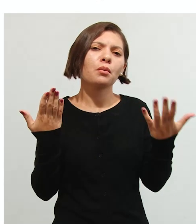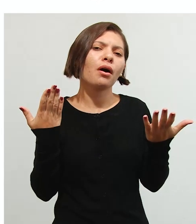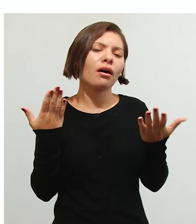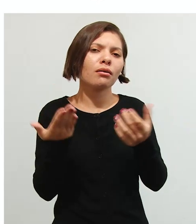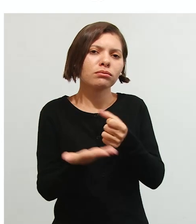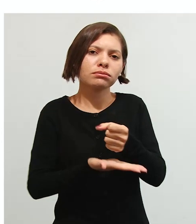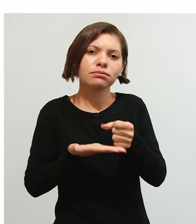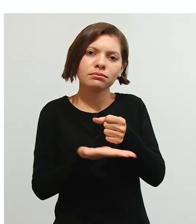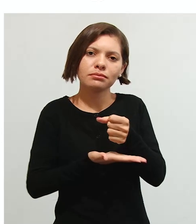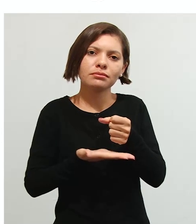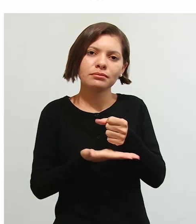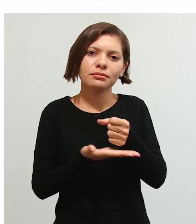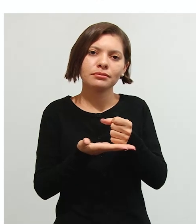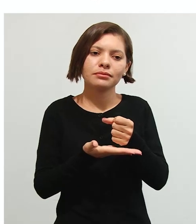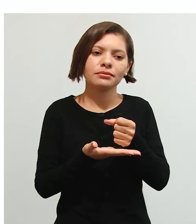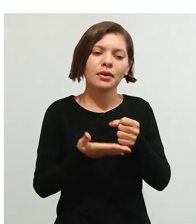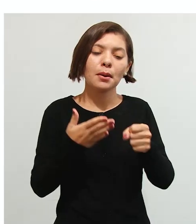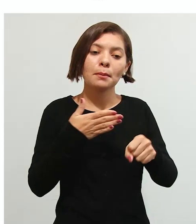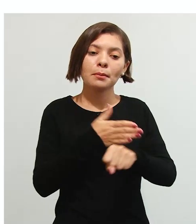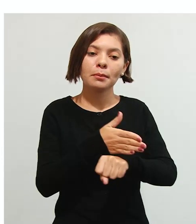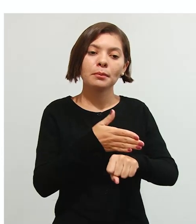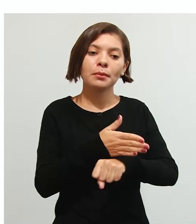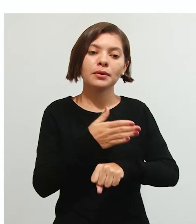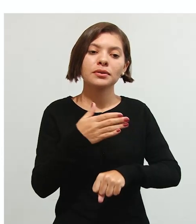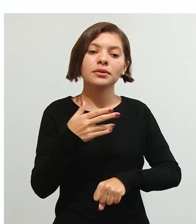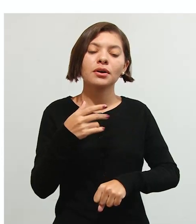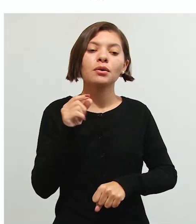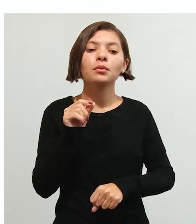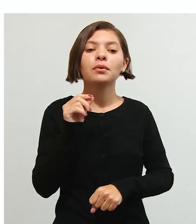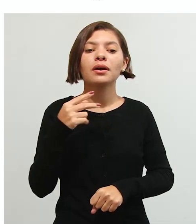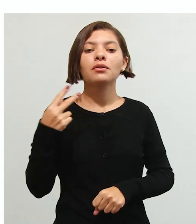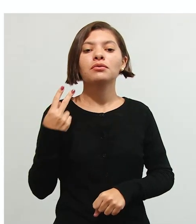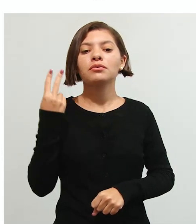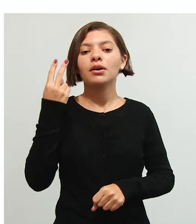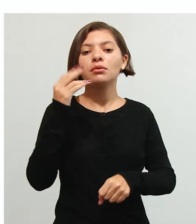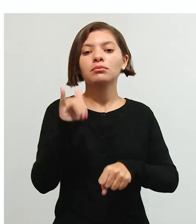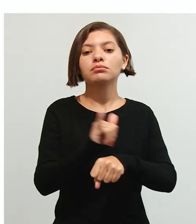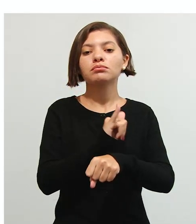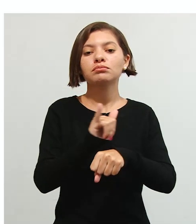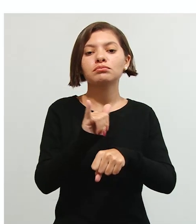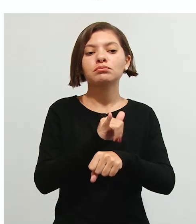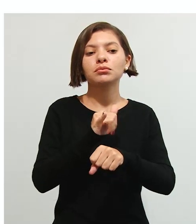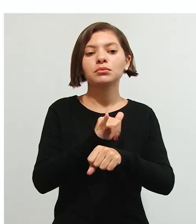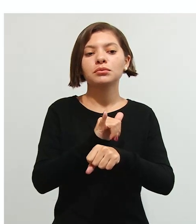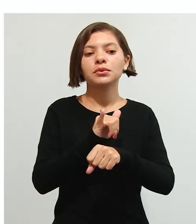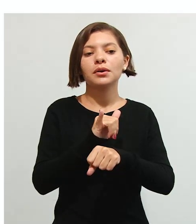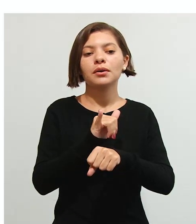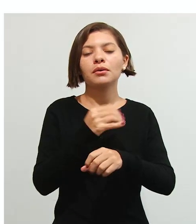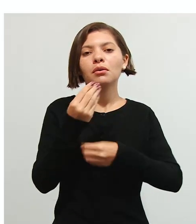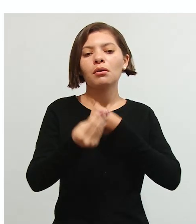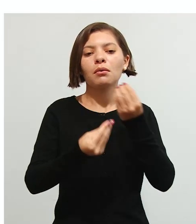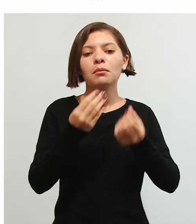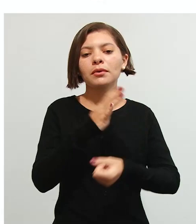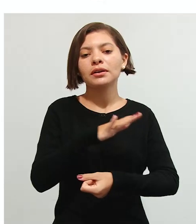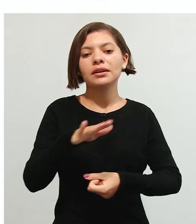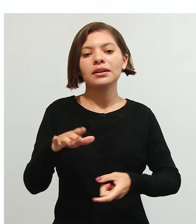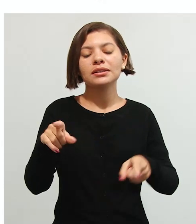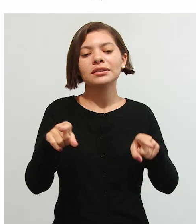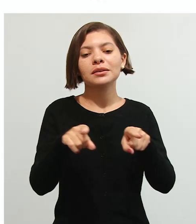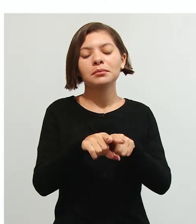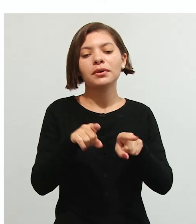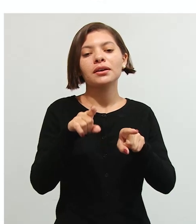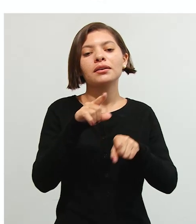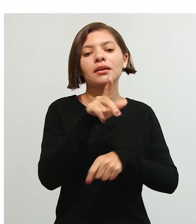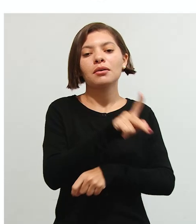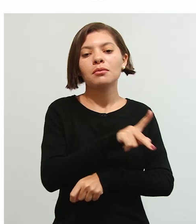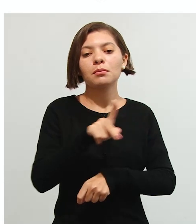quais são esses princípios. A participação é o valor e a estratégia que qualifica a maneira das crianças, dos